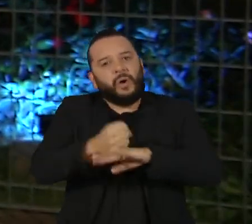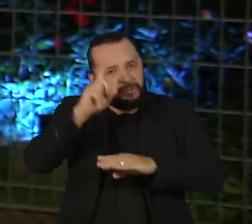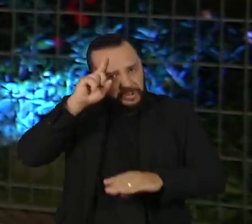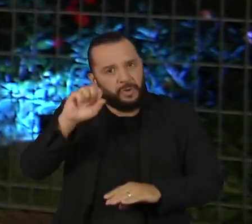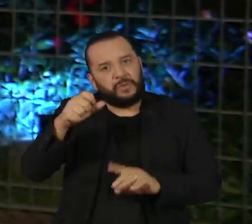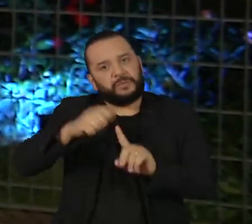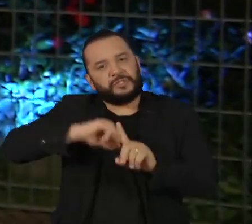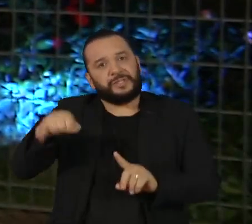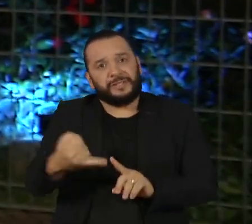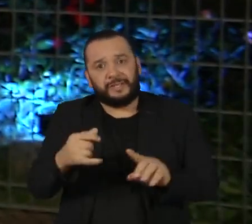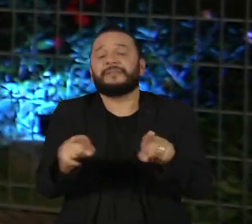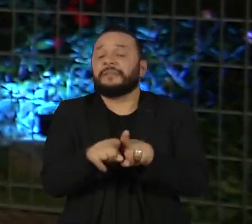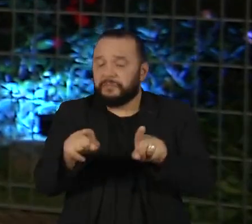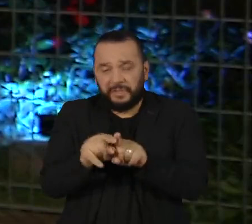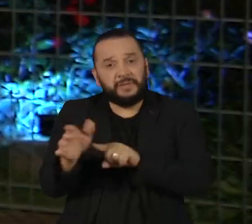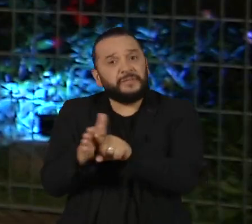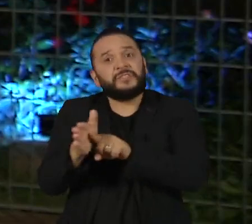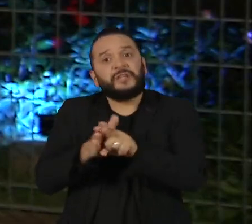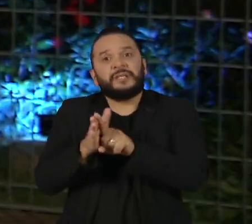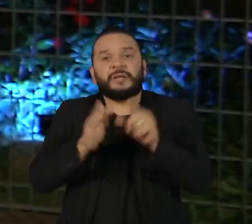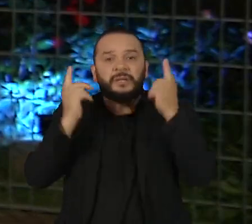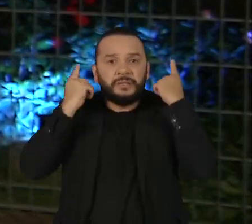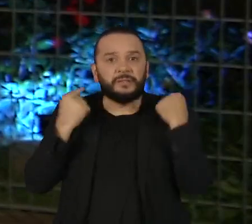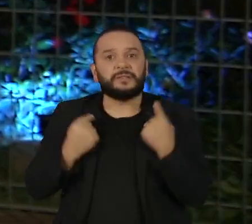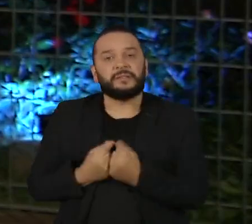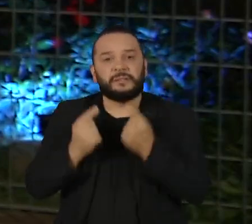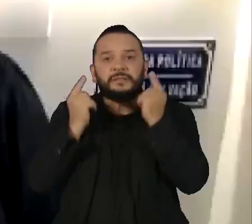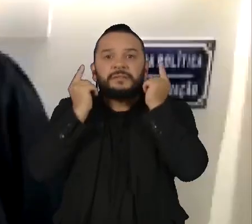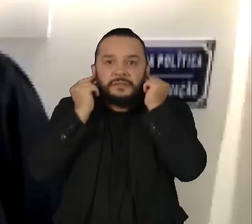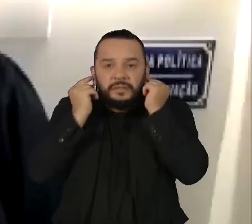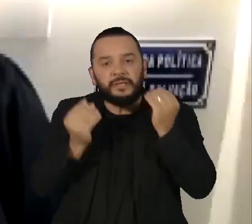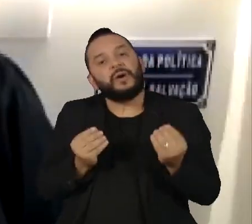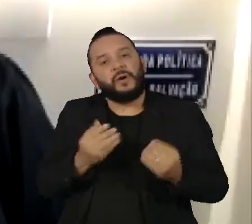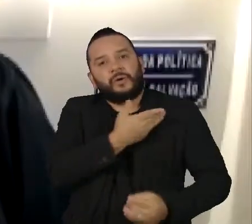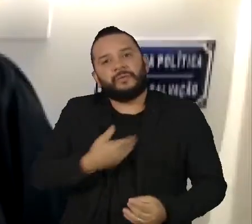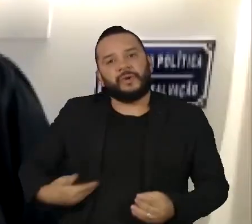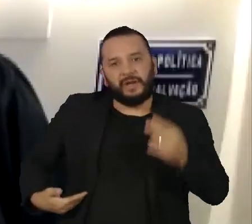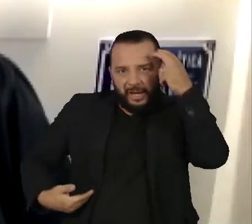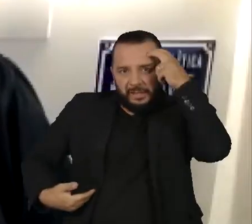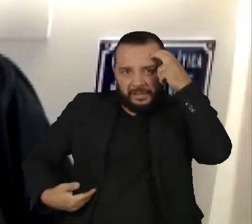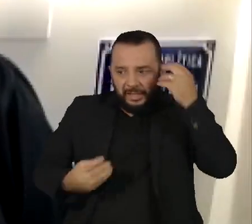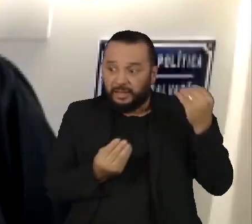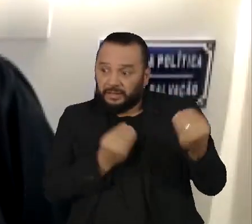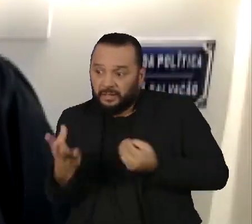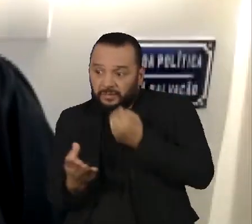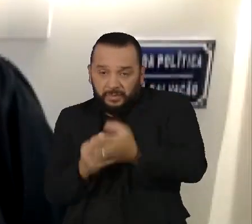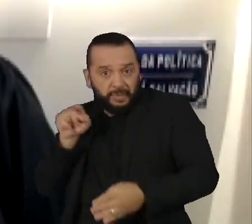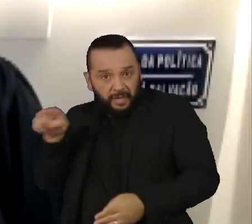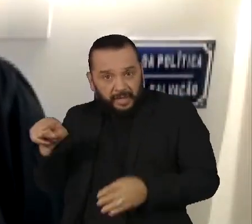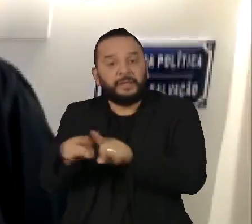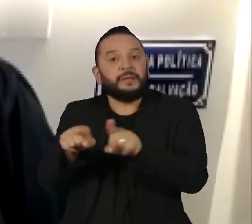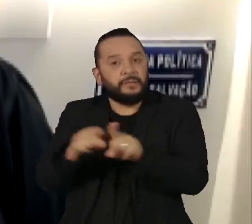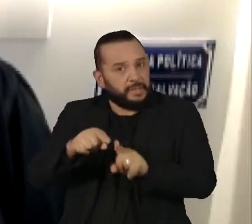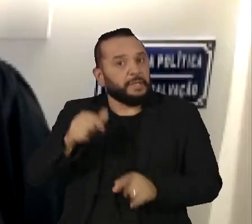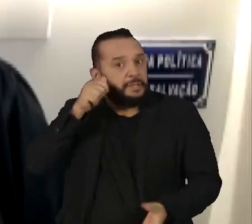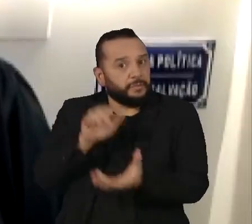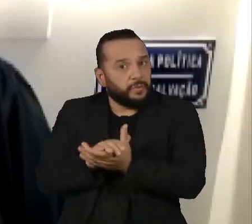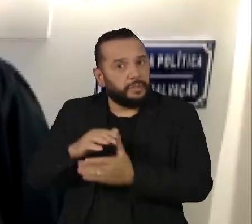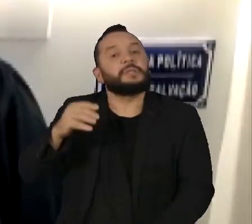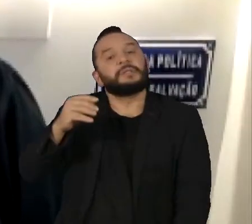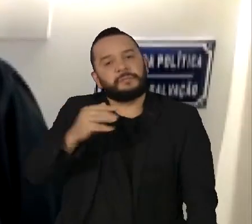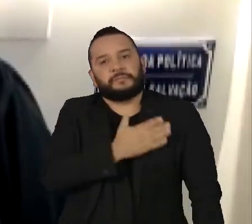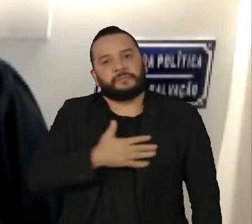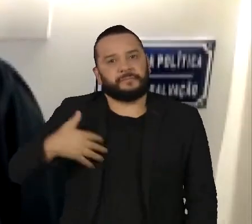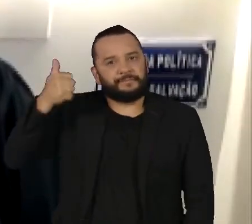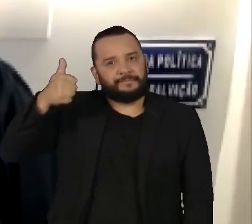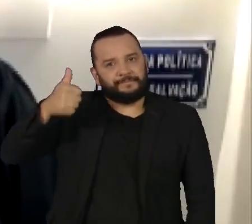dadas pelo governo da Arábia Saudita a ele e a ex primeira dama Michelle quando um político é chamado muitas vezes para depois né a polícia